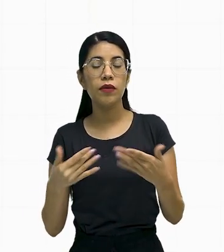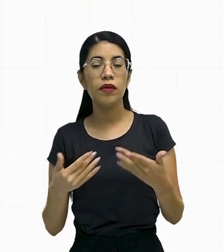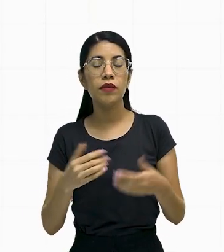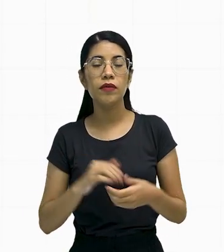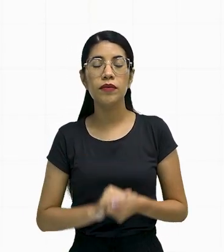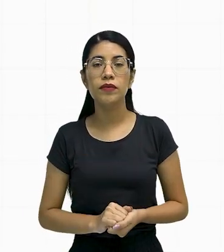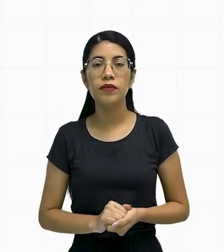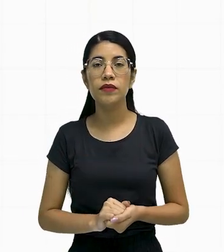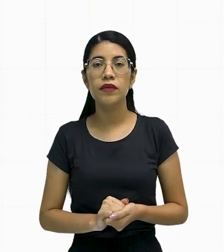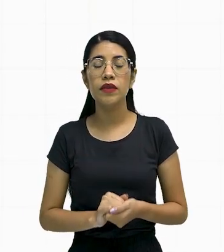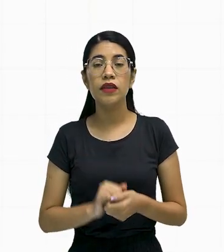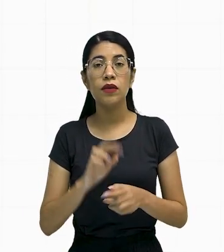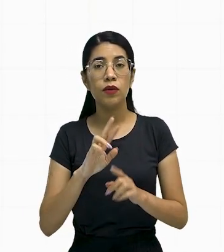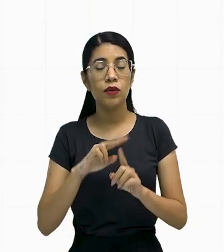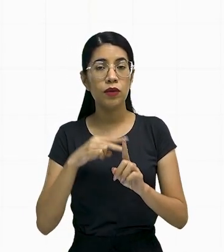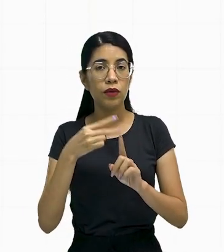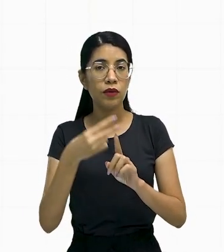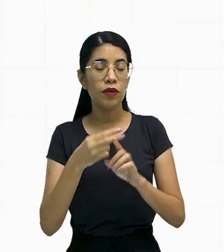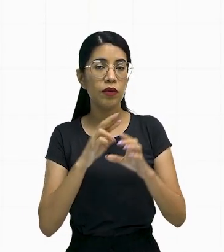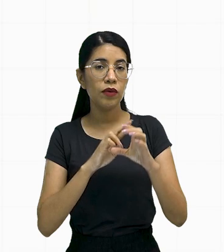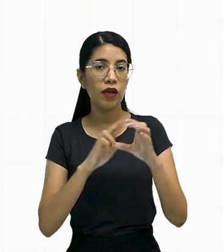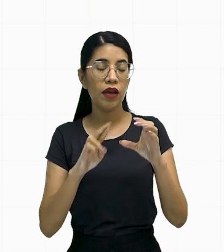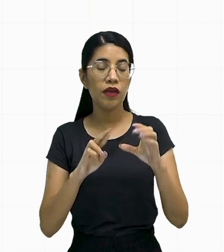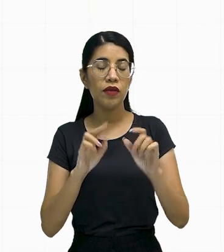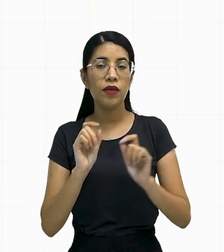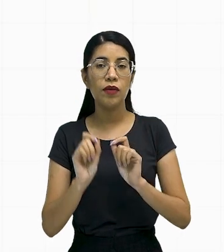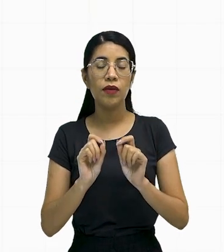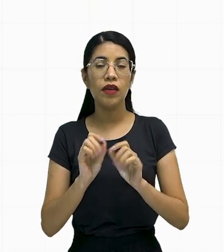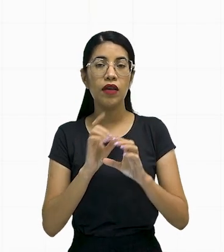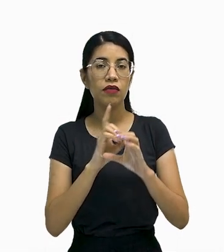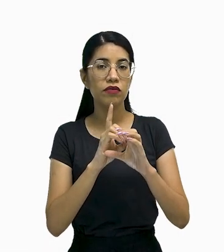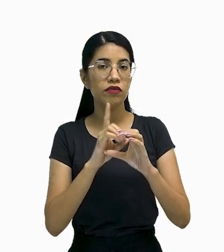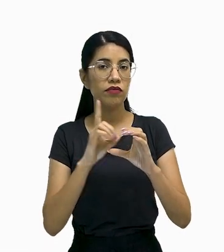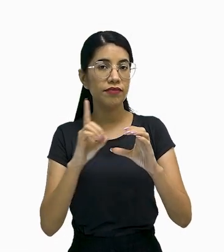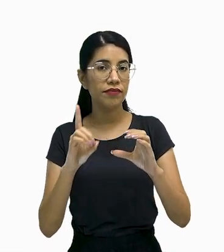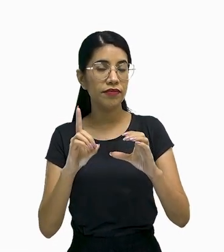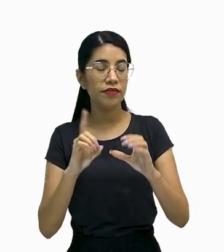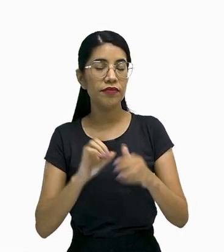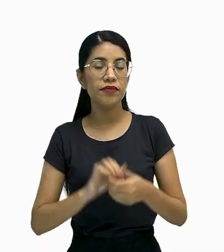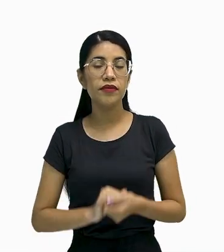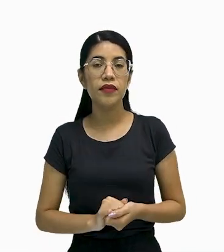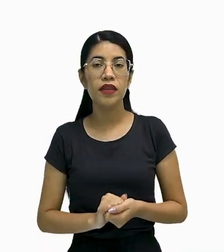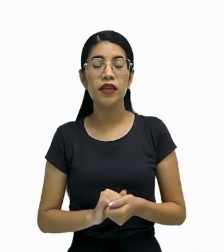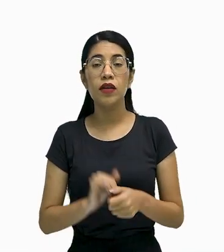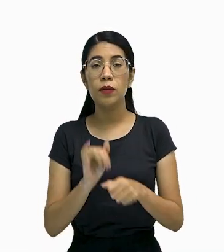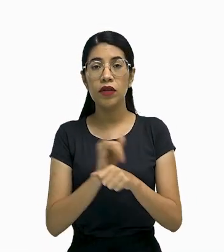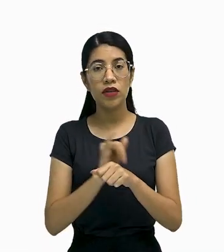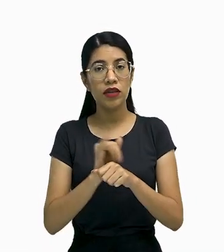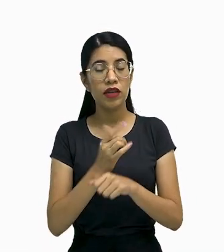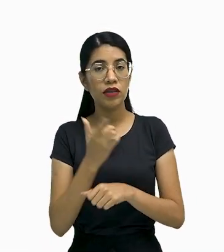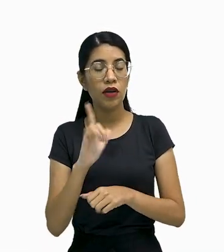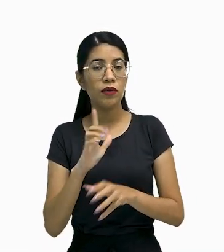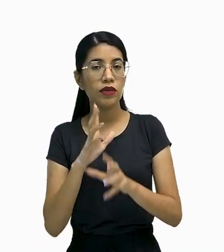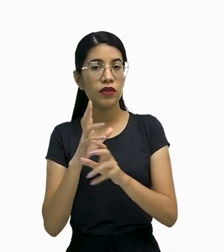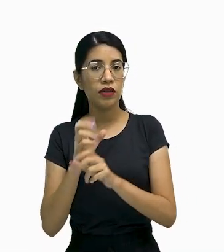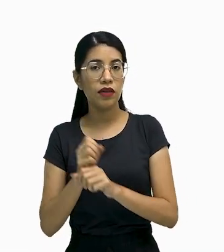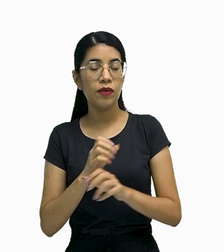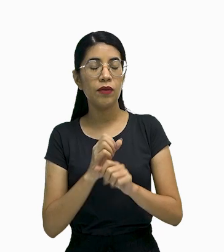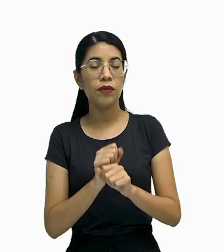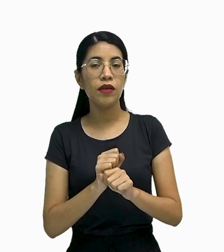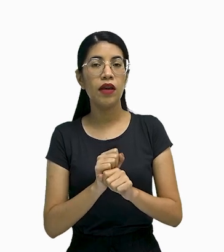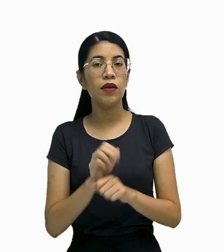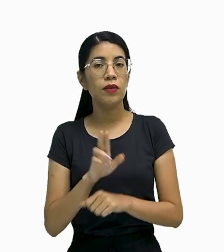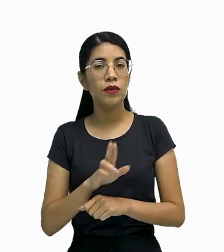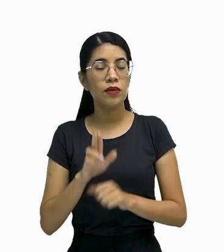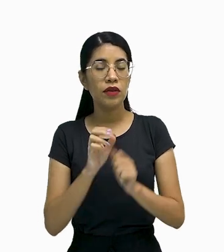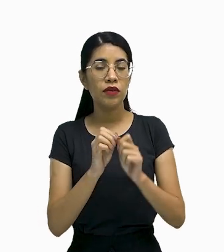O dobro do raio é justamente o diâmetro. Então, uma outra maneira de você escrever a